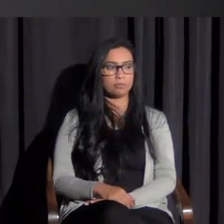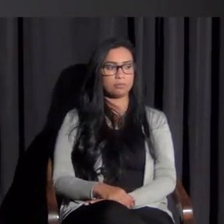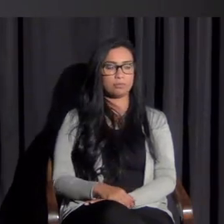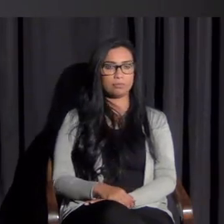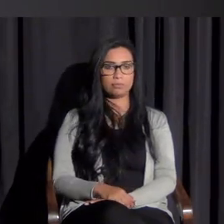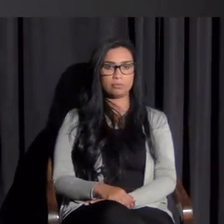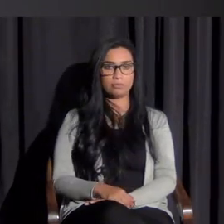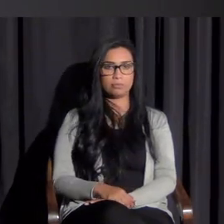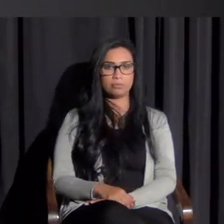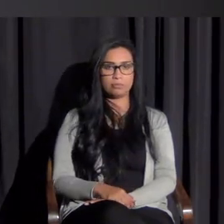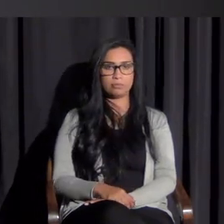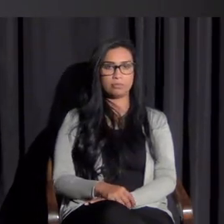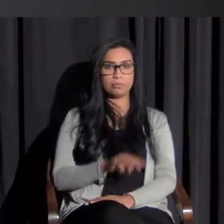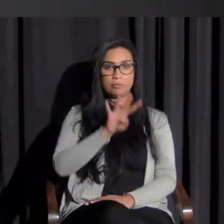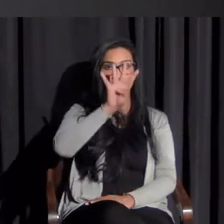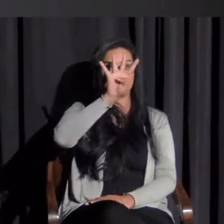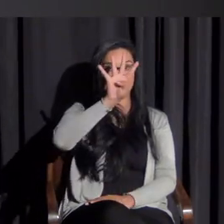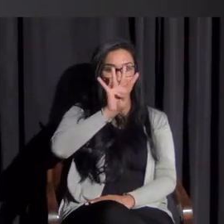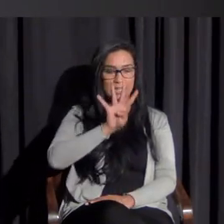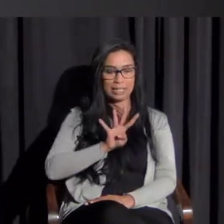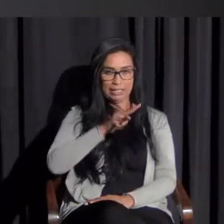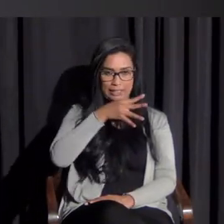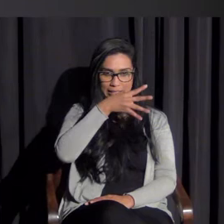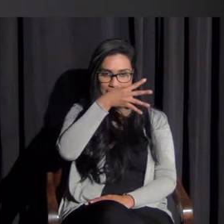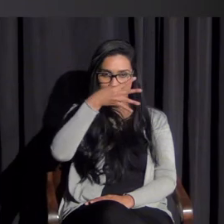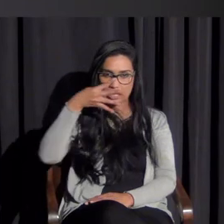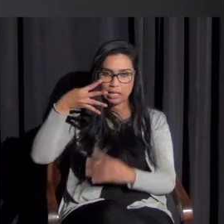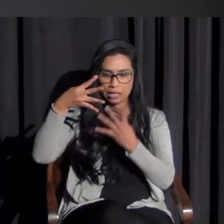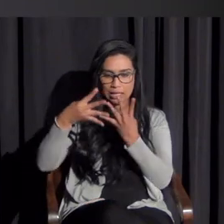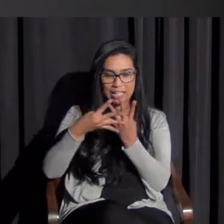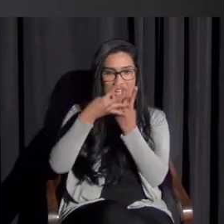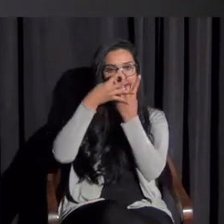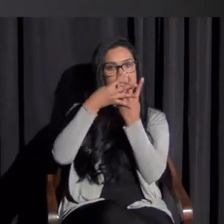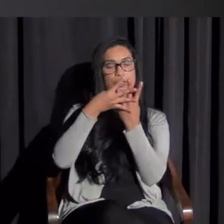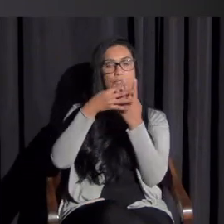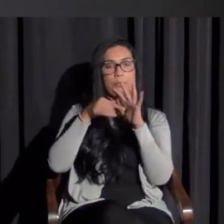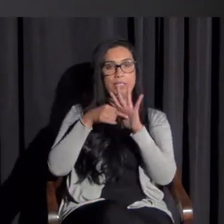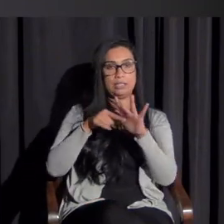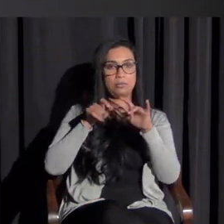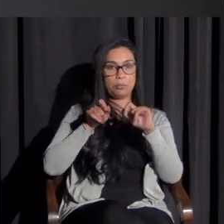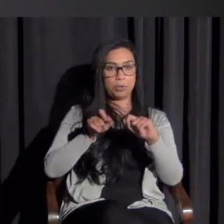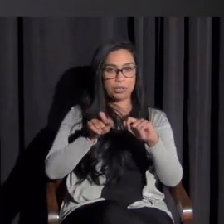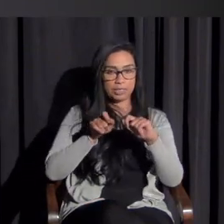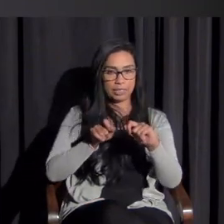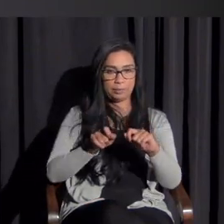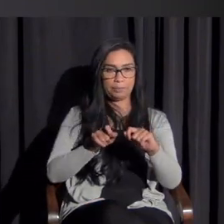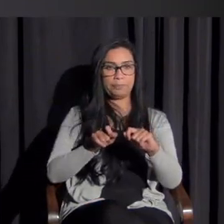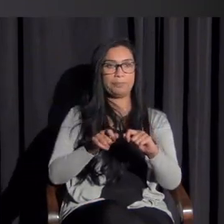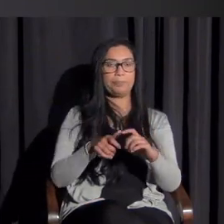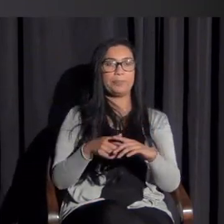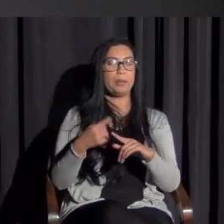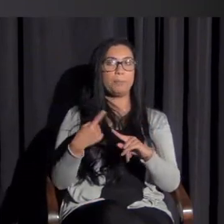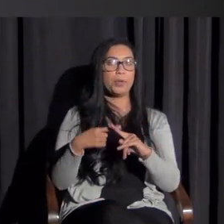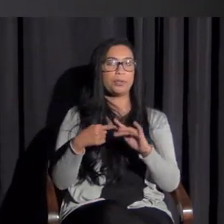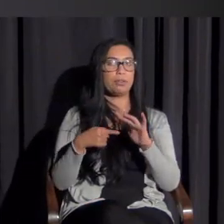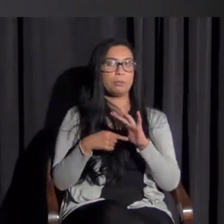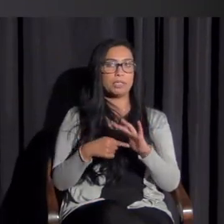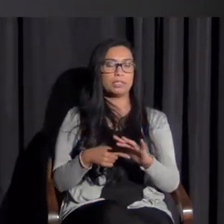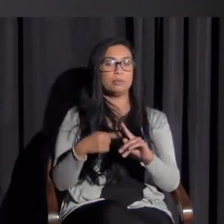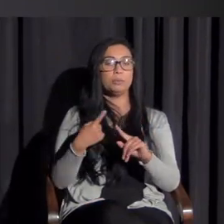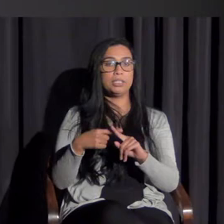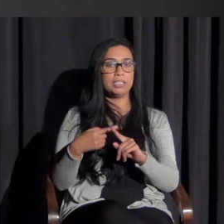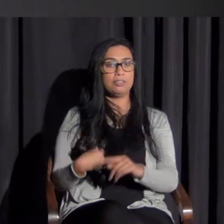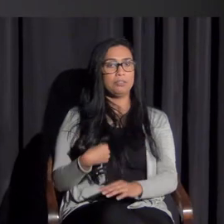quis mostrar as grades e tudo mais para vocês, né? Porque então fui permanecendo ali com as crianças e